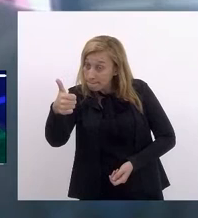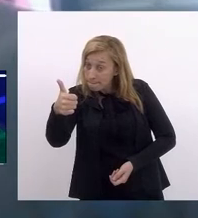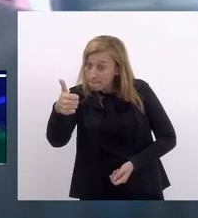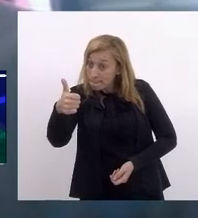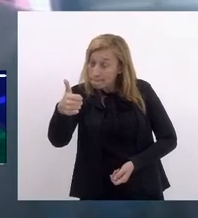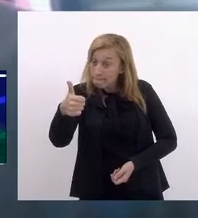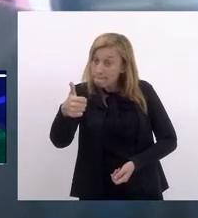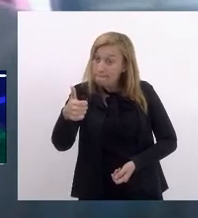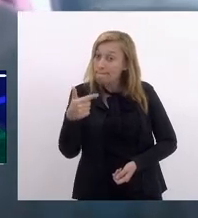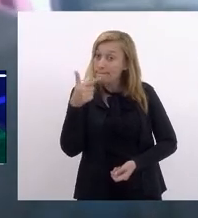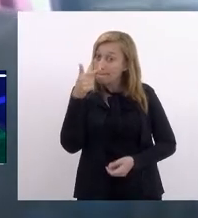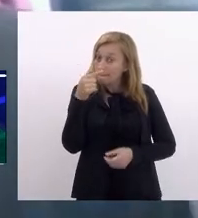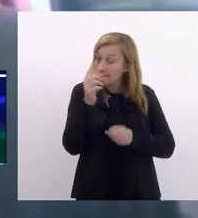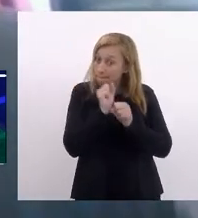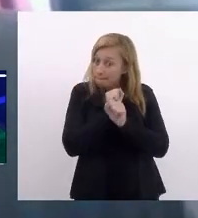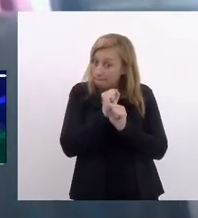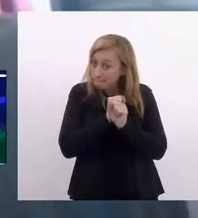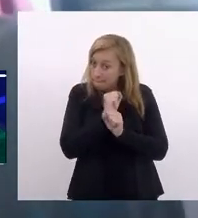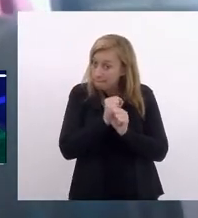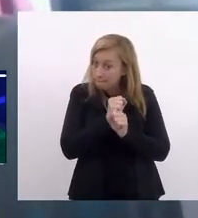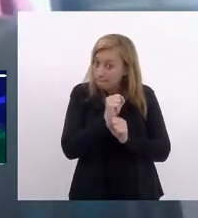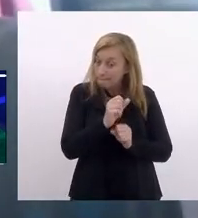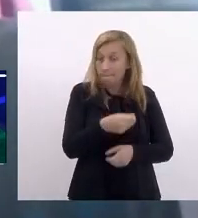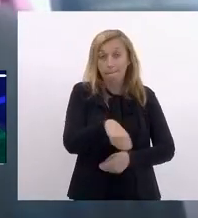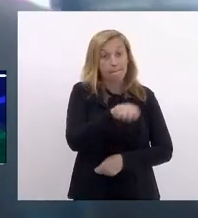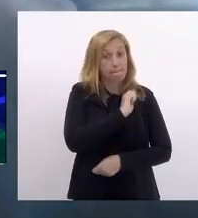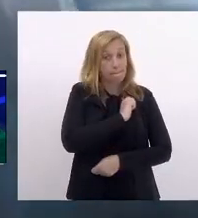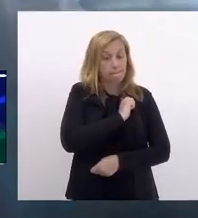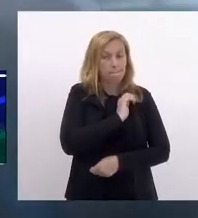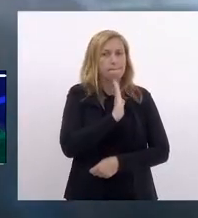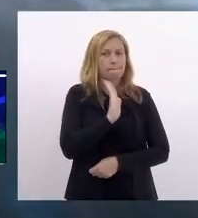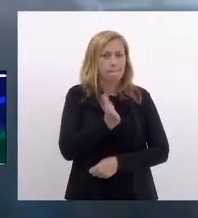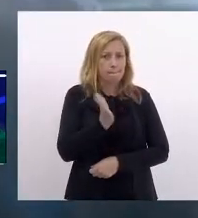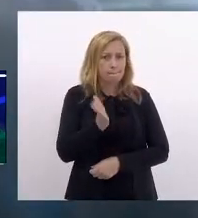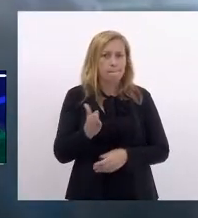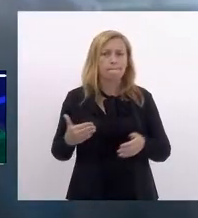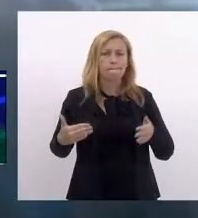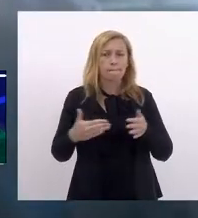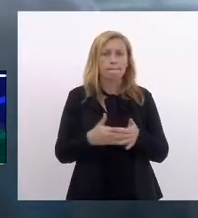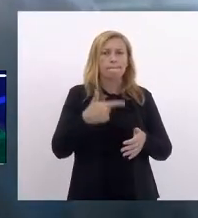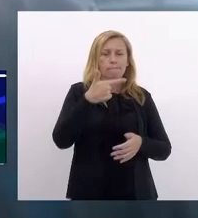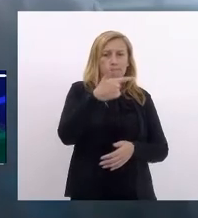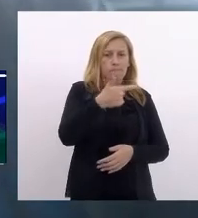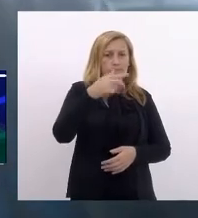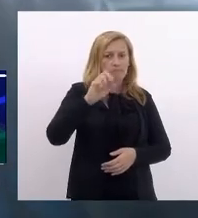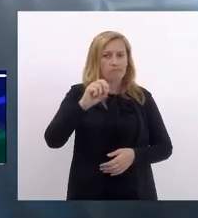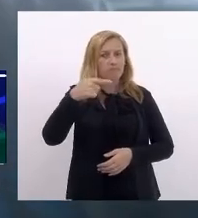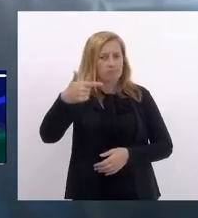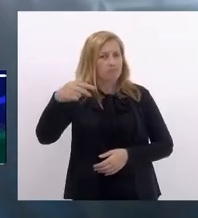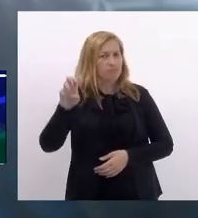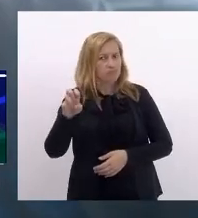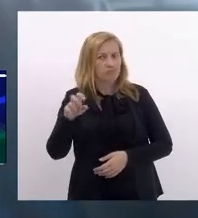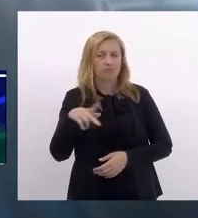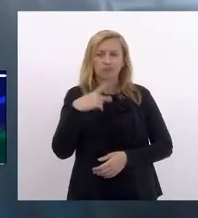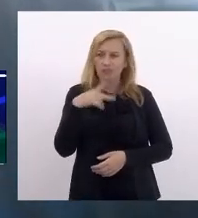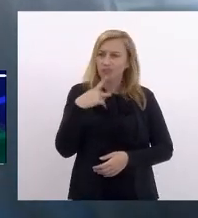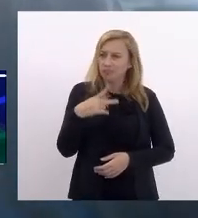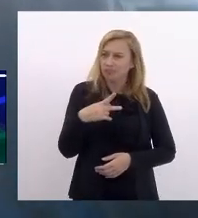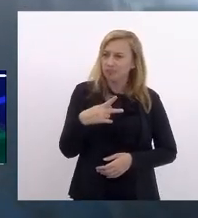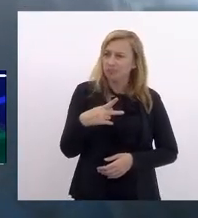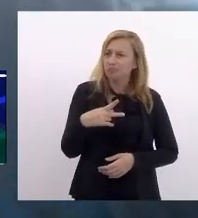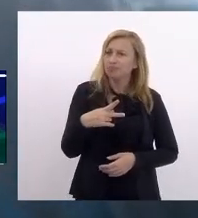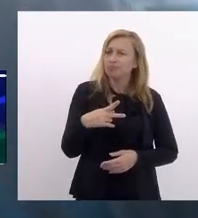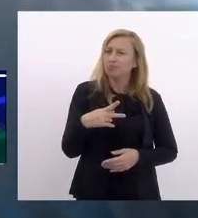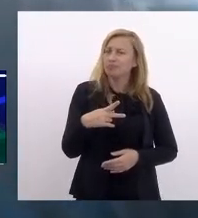ampliar em 7 anos um benefício fiscal que já vai até 2025, eu chamaria de uma